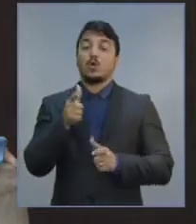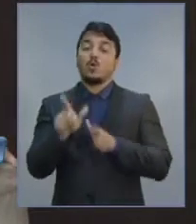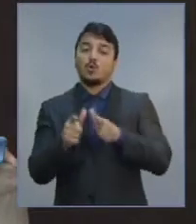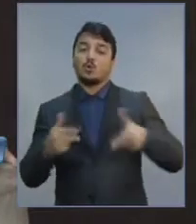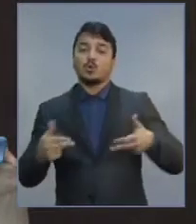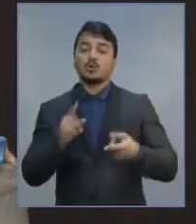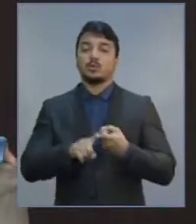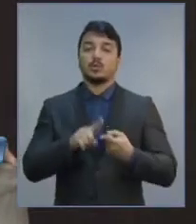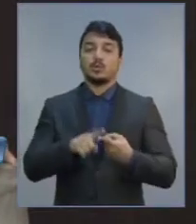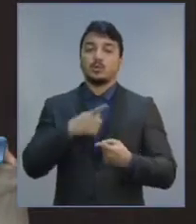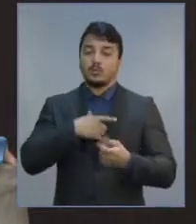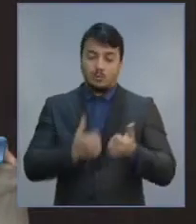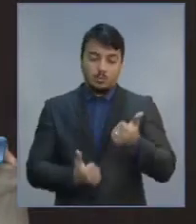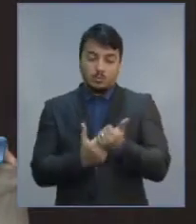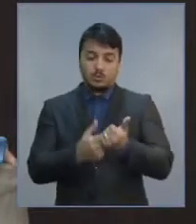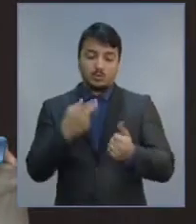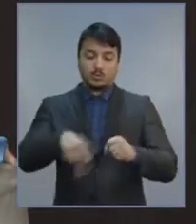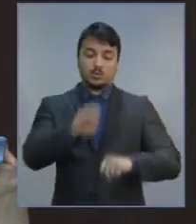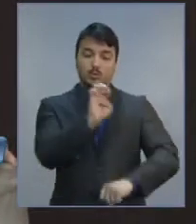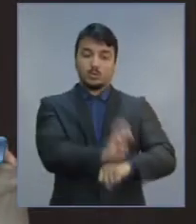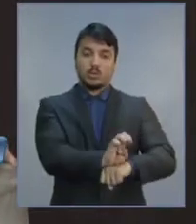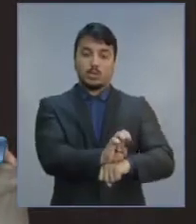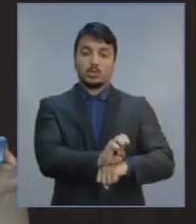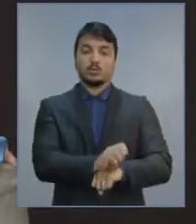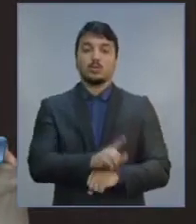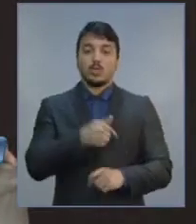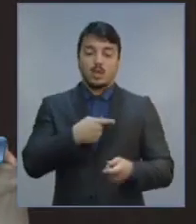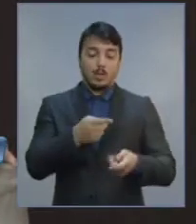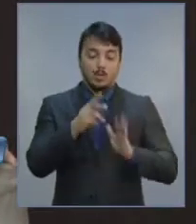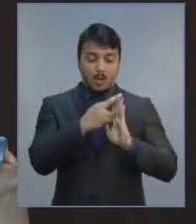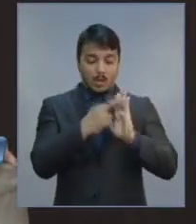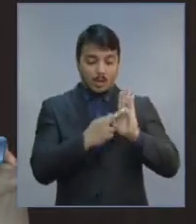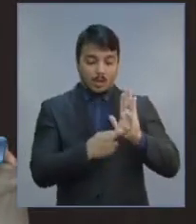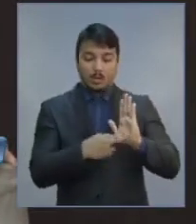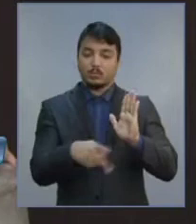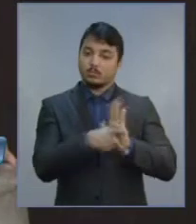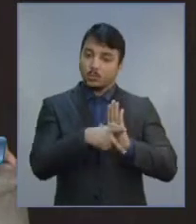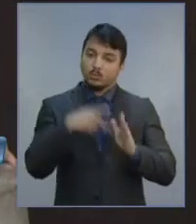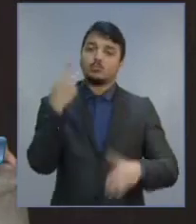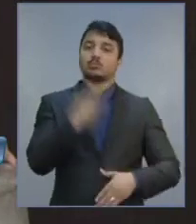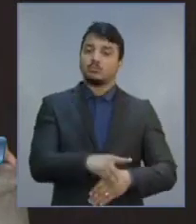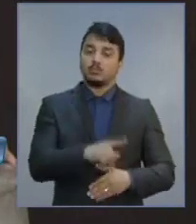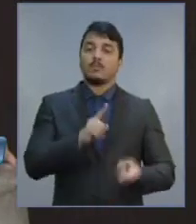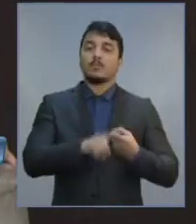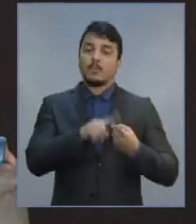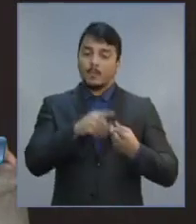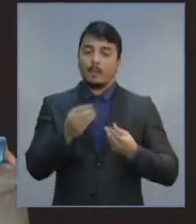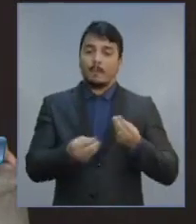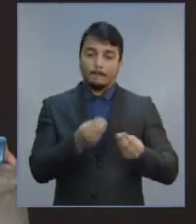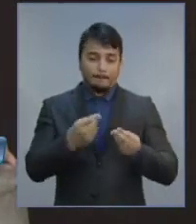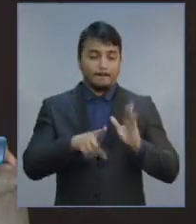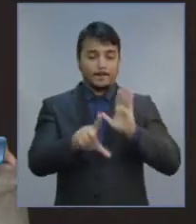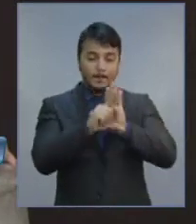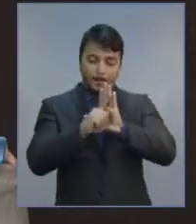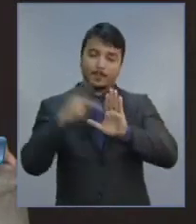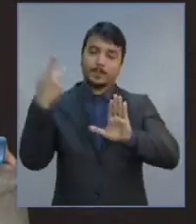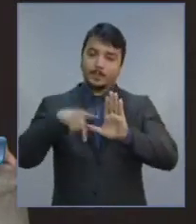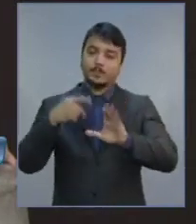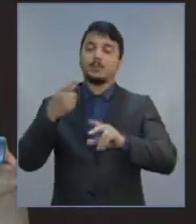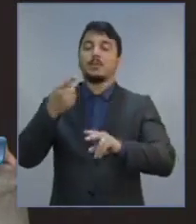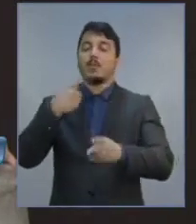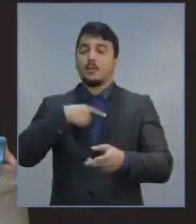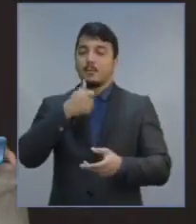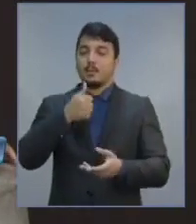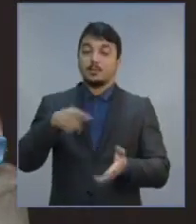coisas, o aparato estatal, as regras procedimentais, o estabelecimento das leis penais e